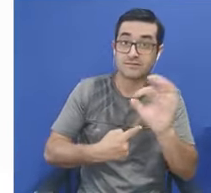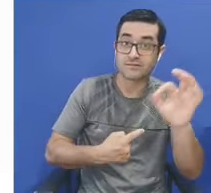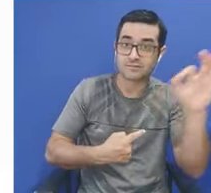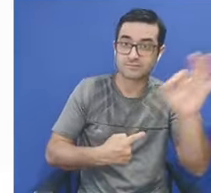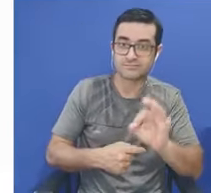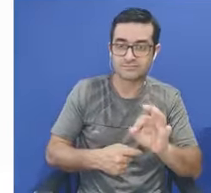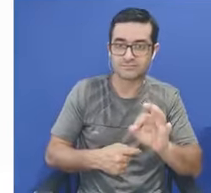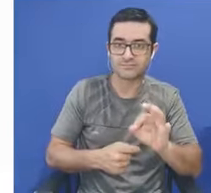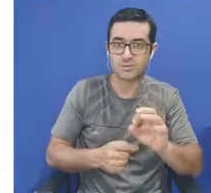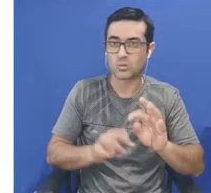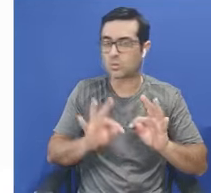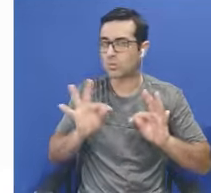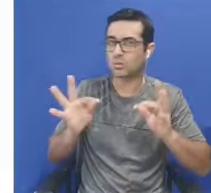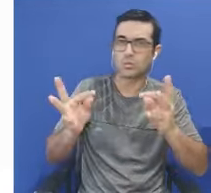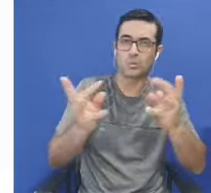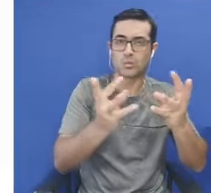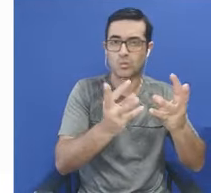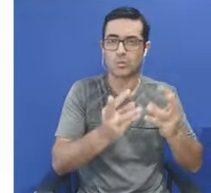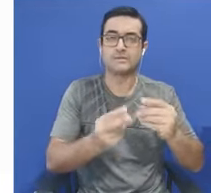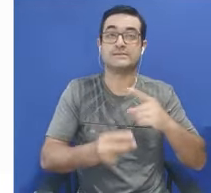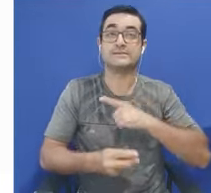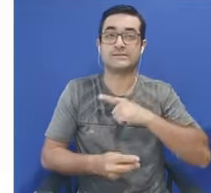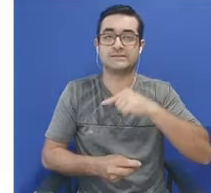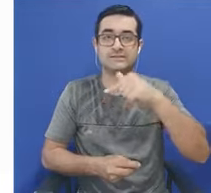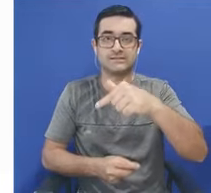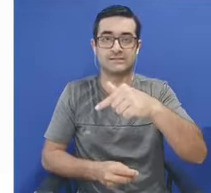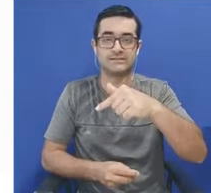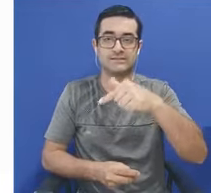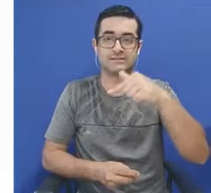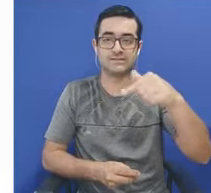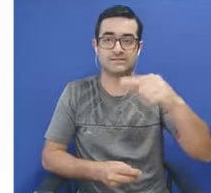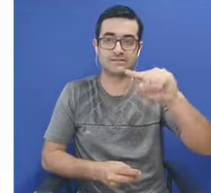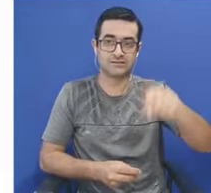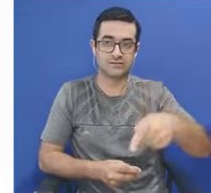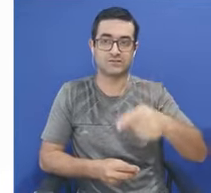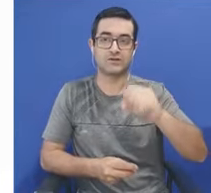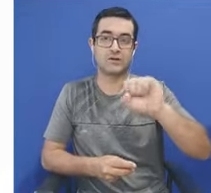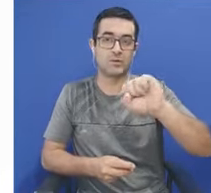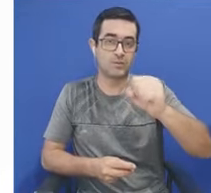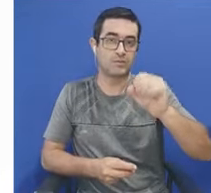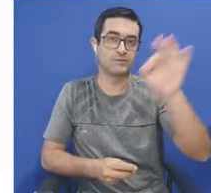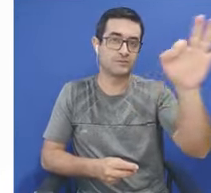por 100. Quer dizer que nessa massa total,